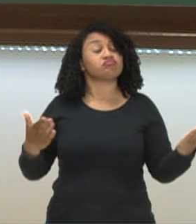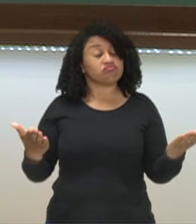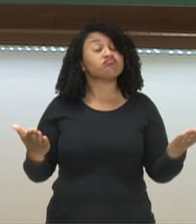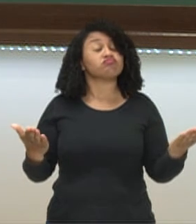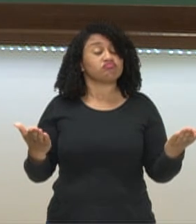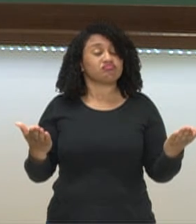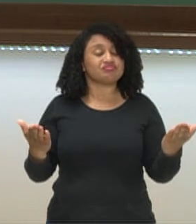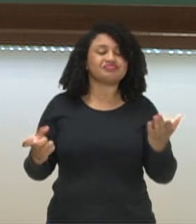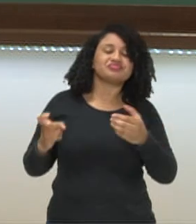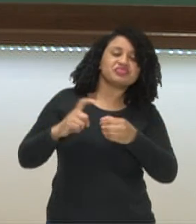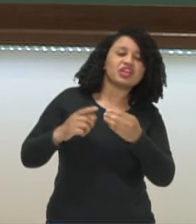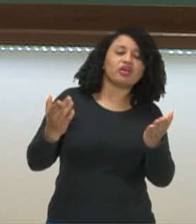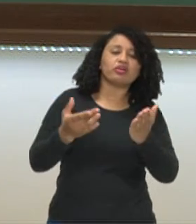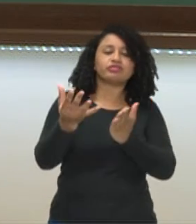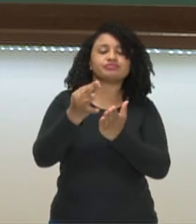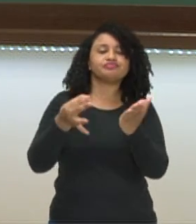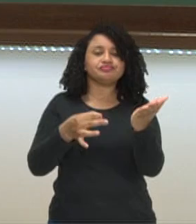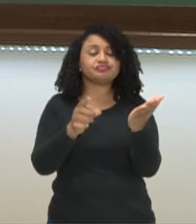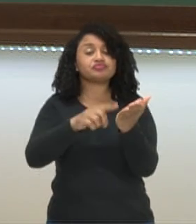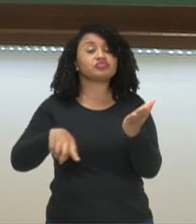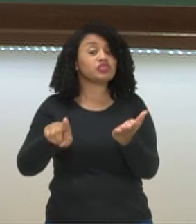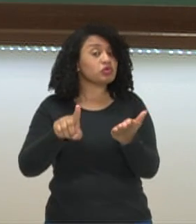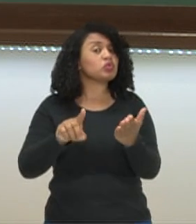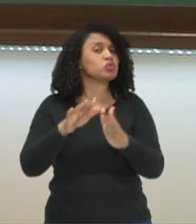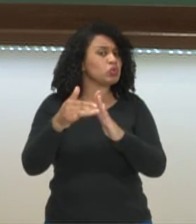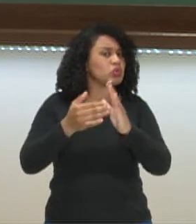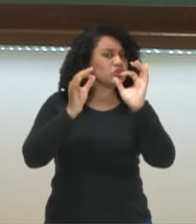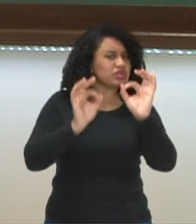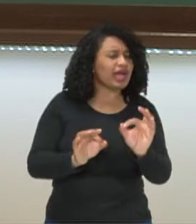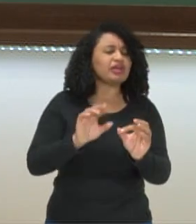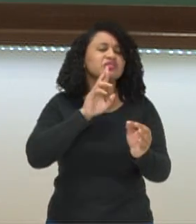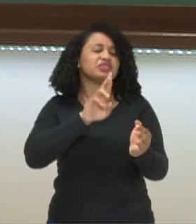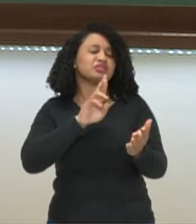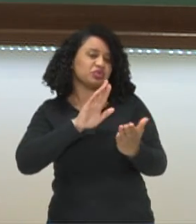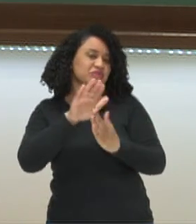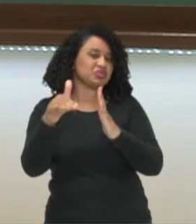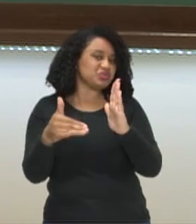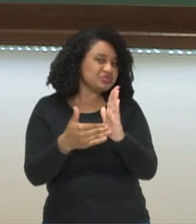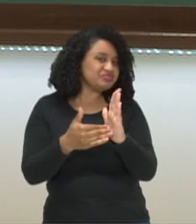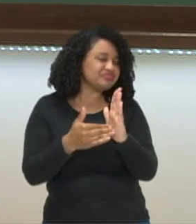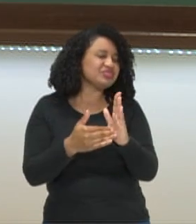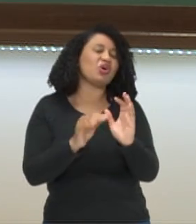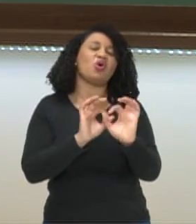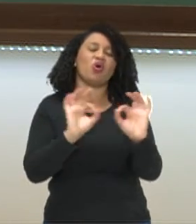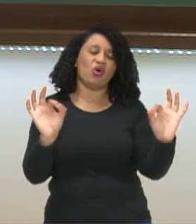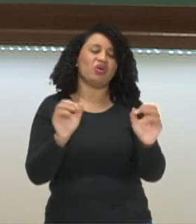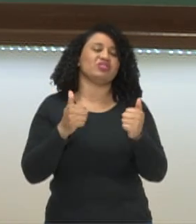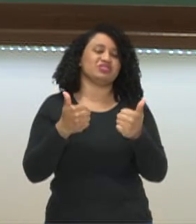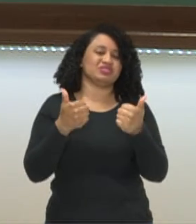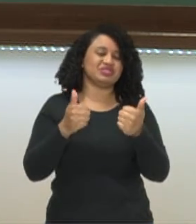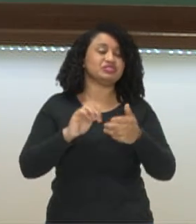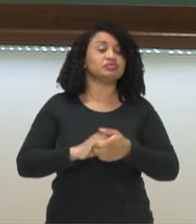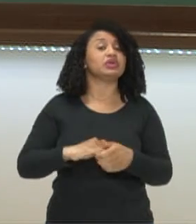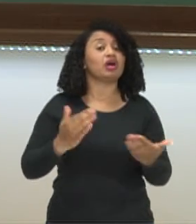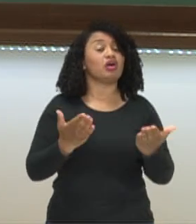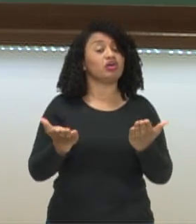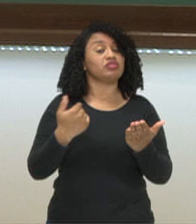Voltei, conferi contigo, como é que estamos? Fazendo tudo, analisando tudo? Beleza, vamos